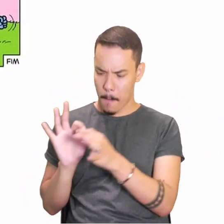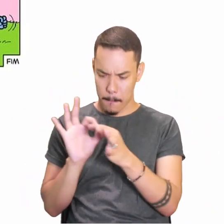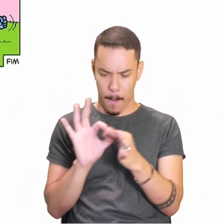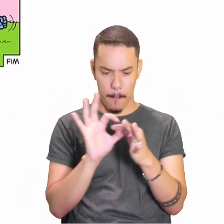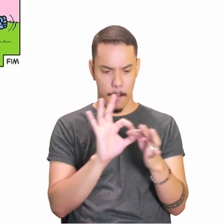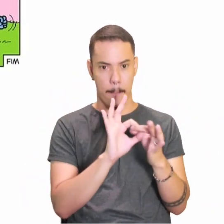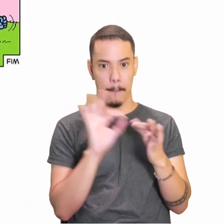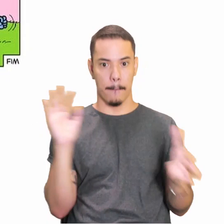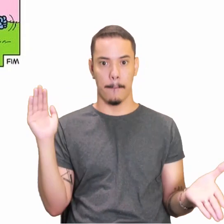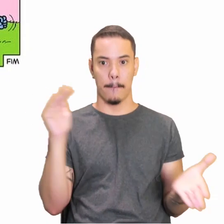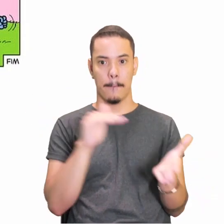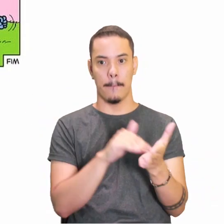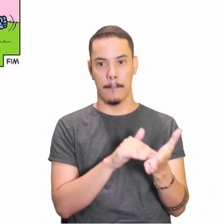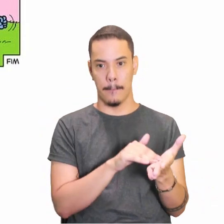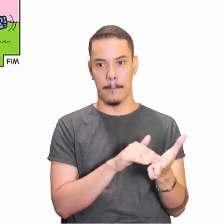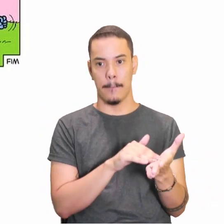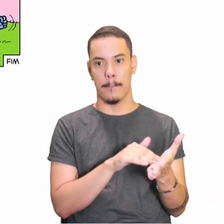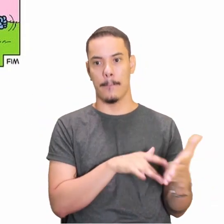ao